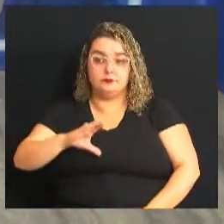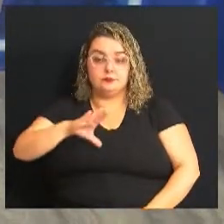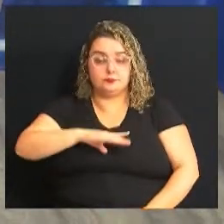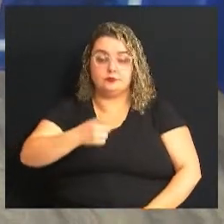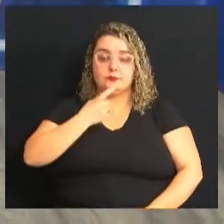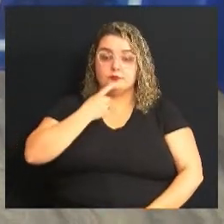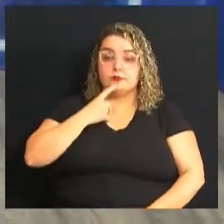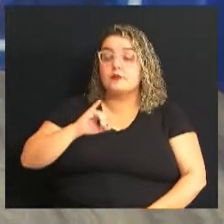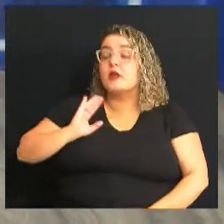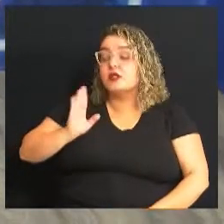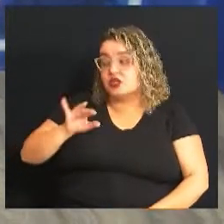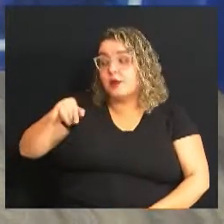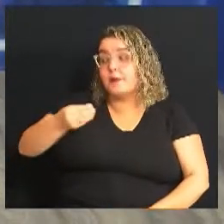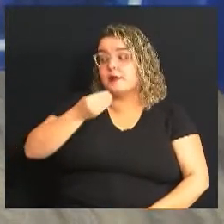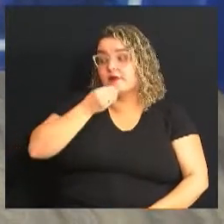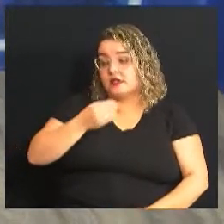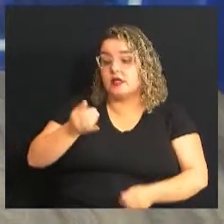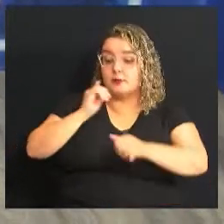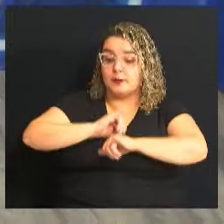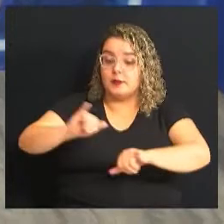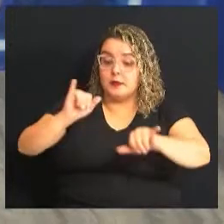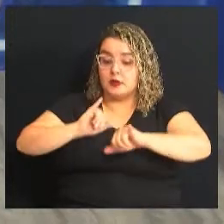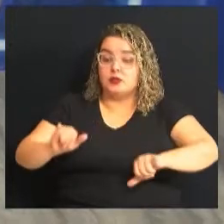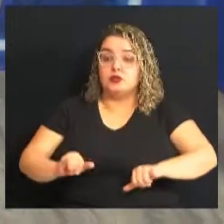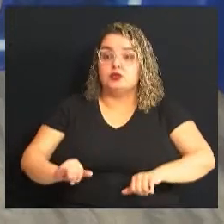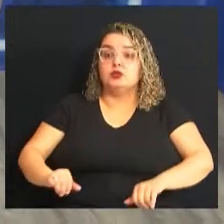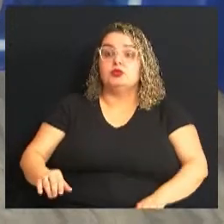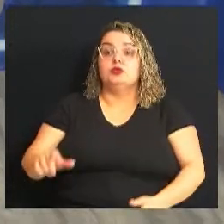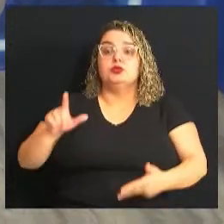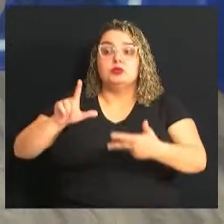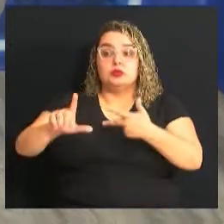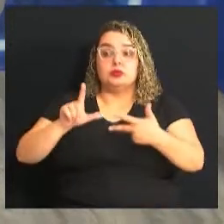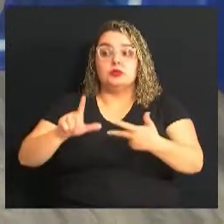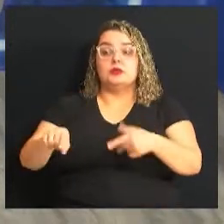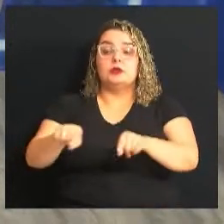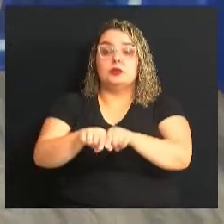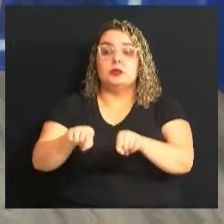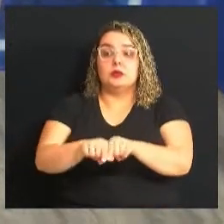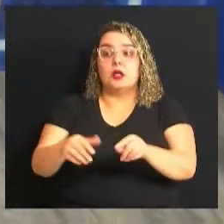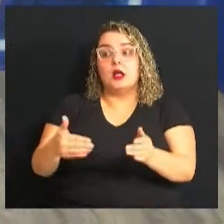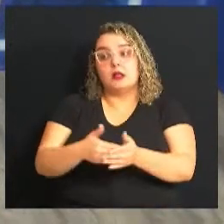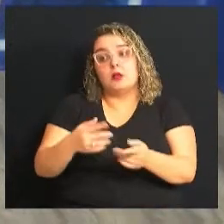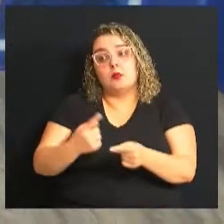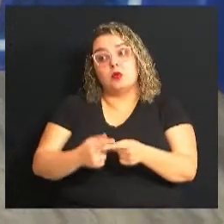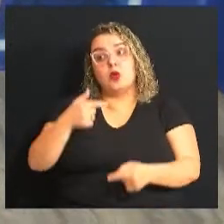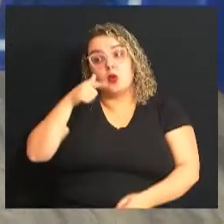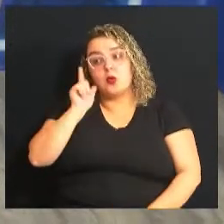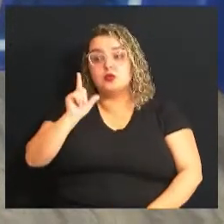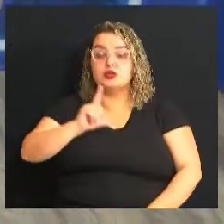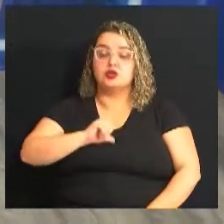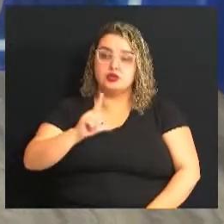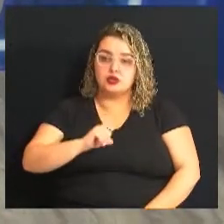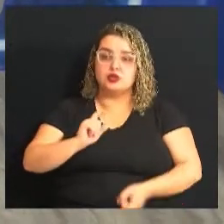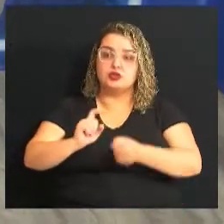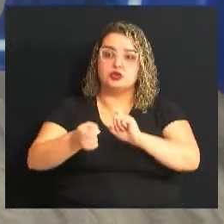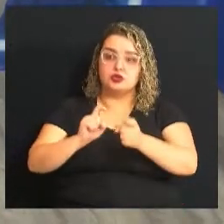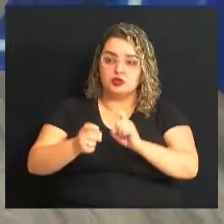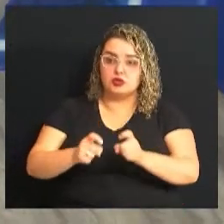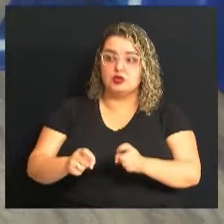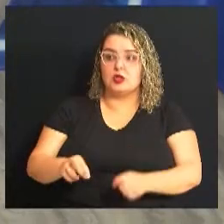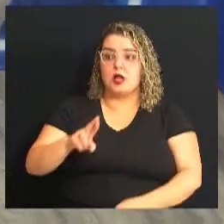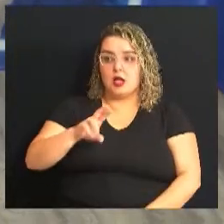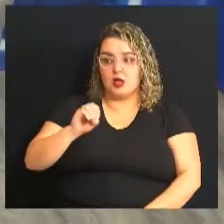presença aqui nos nossos estúdios para nós falarmos das notícias do Legislativo, até porque ontem nós tivemos a reunião